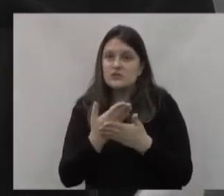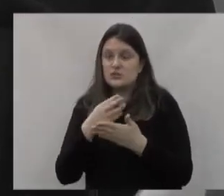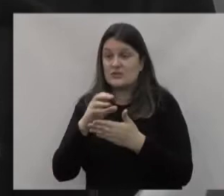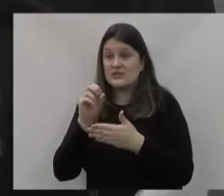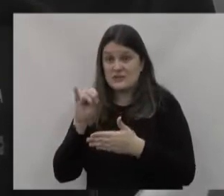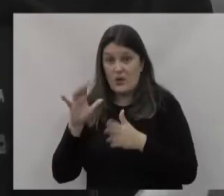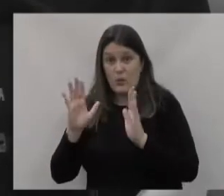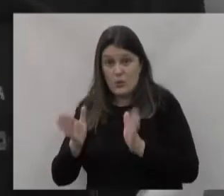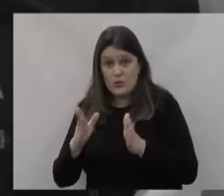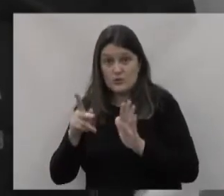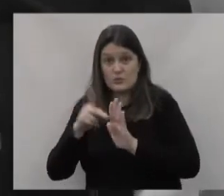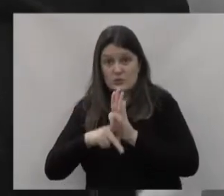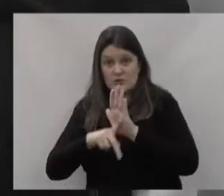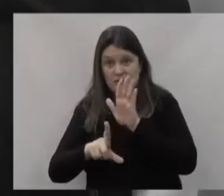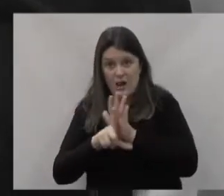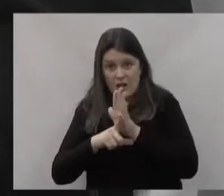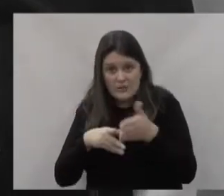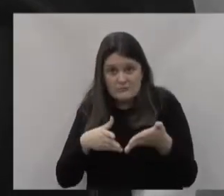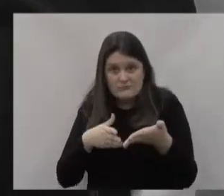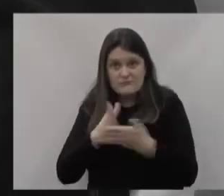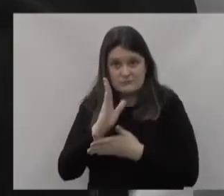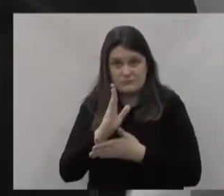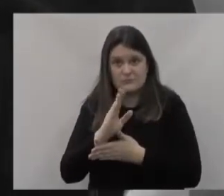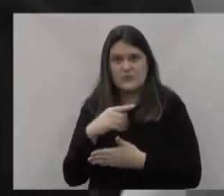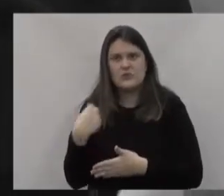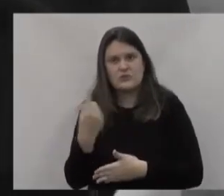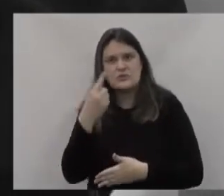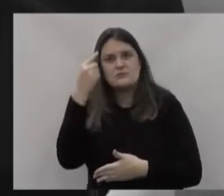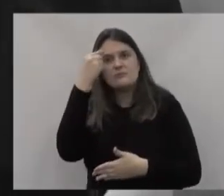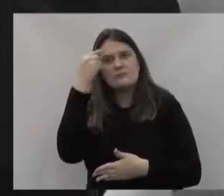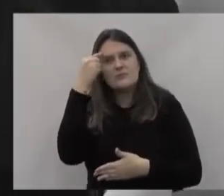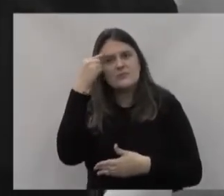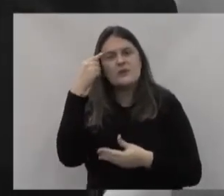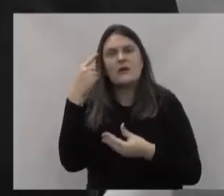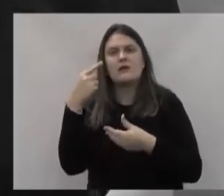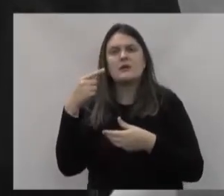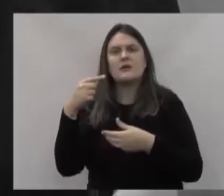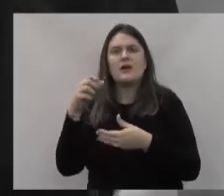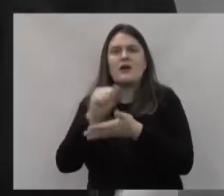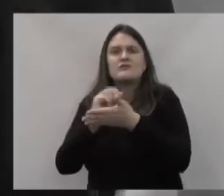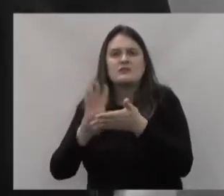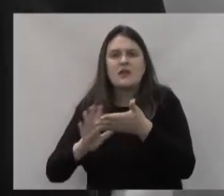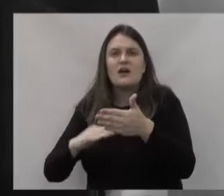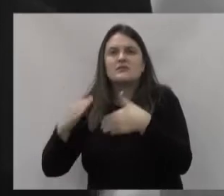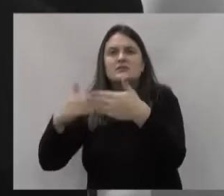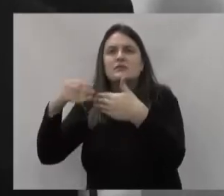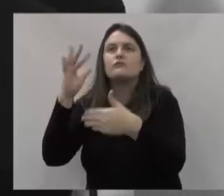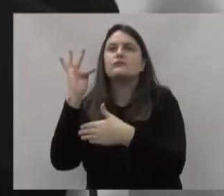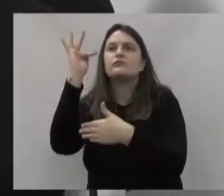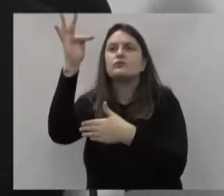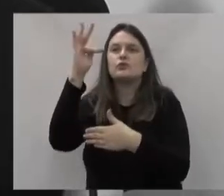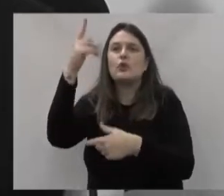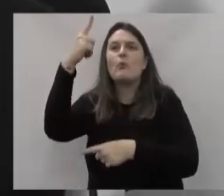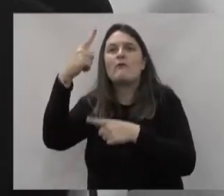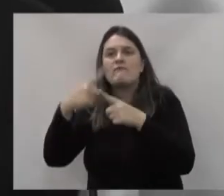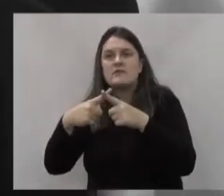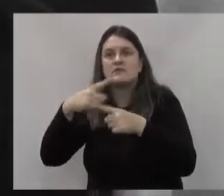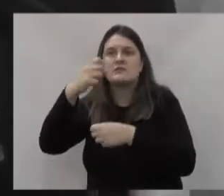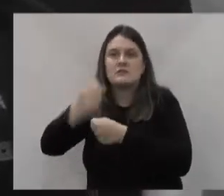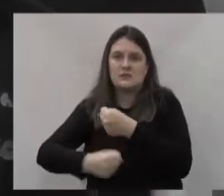do projeto de lei hoje é um passo muito importante para que a gente pense nessas atividades, né? Pelo menos uma vez ao